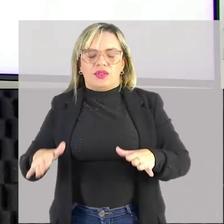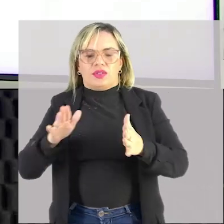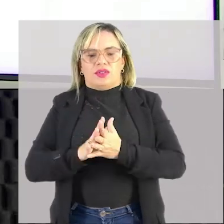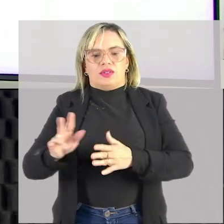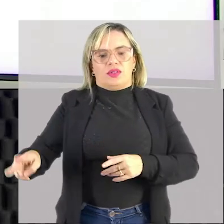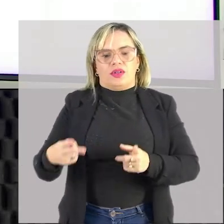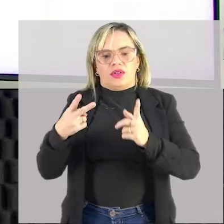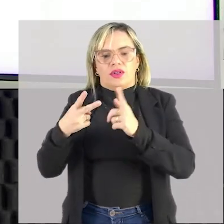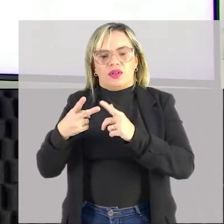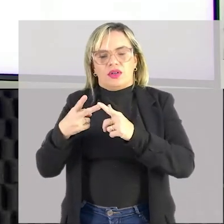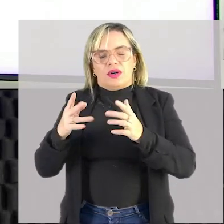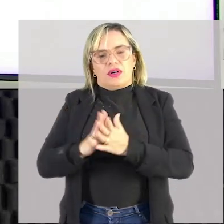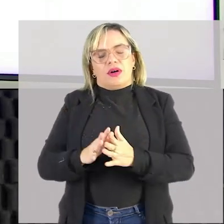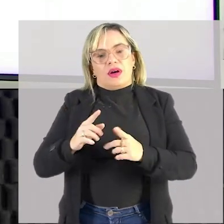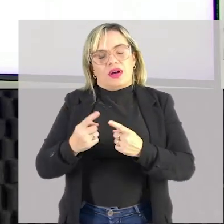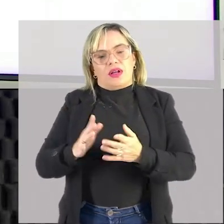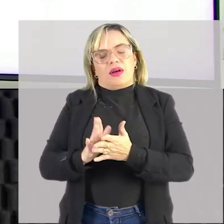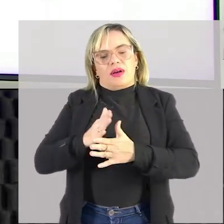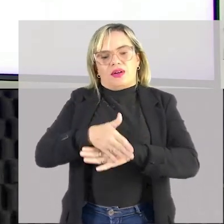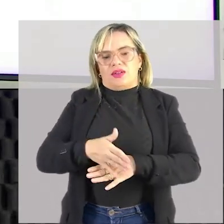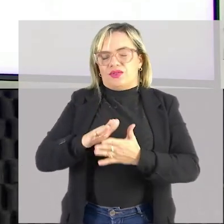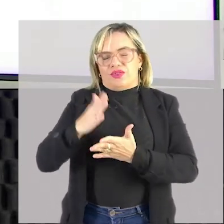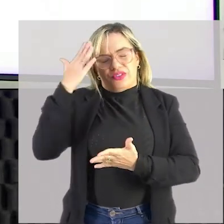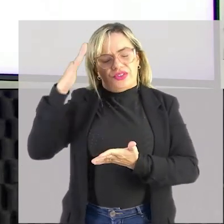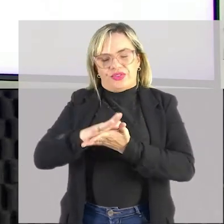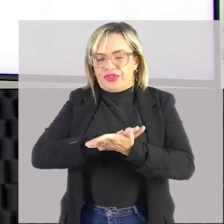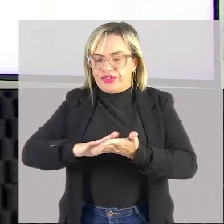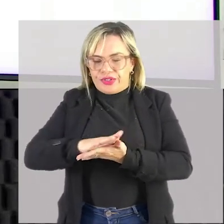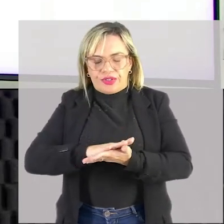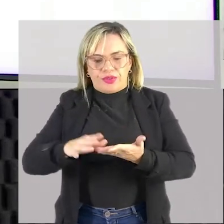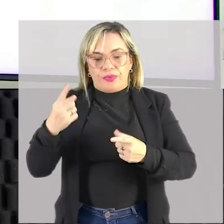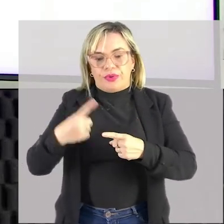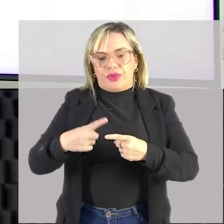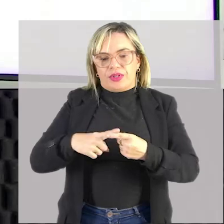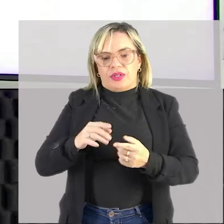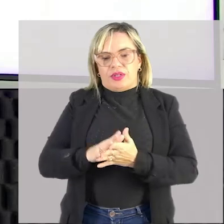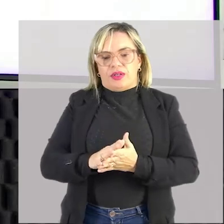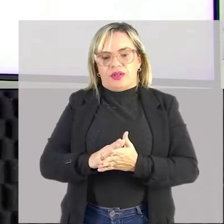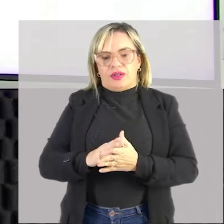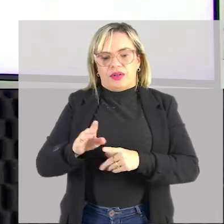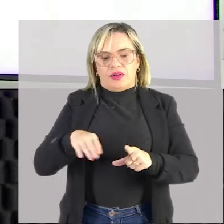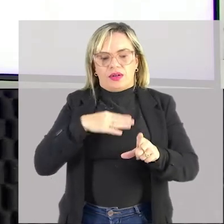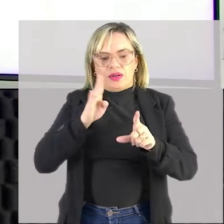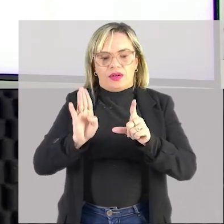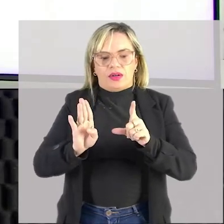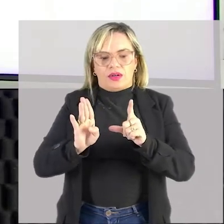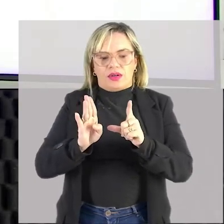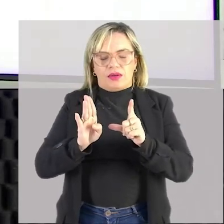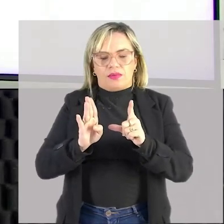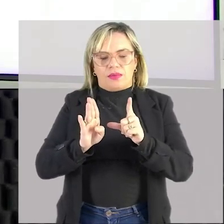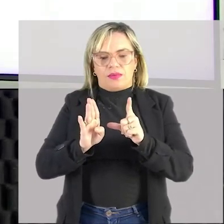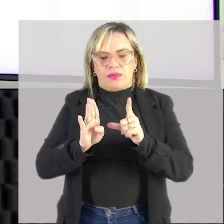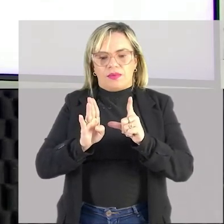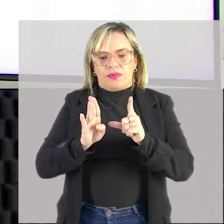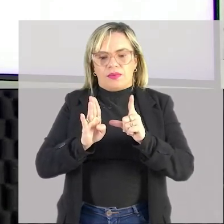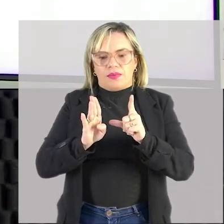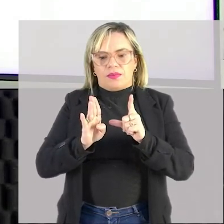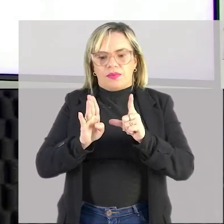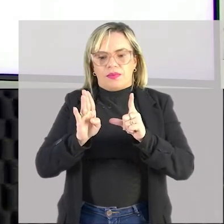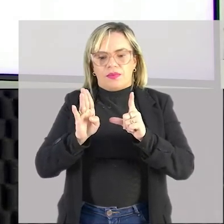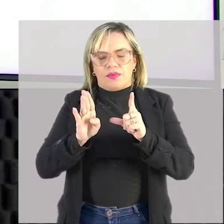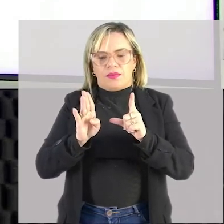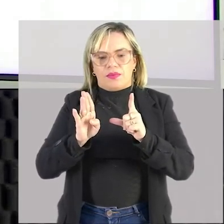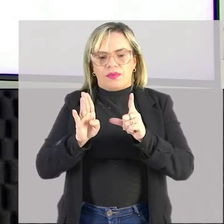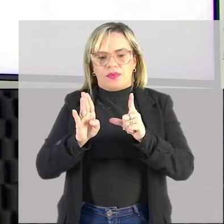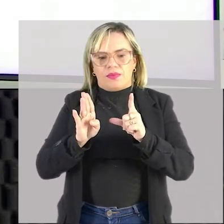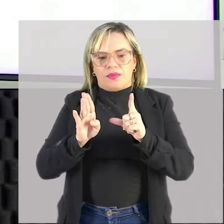segundo momento elas até participam, mas não entendem por que está participando. Então nós não temos. A letra B, o impedimento da